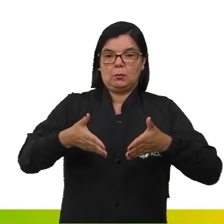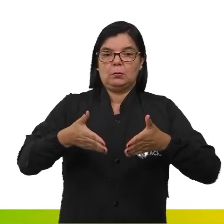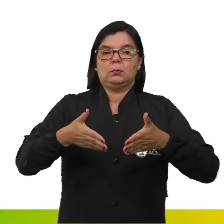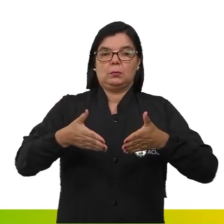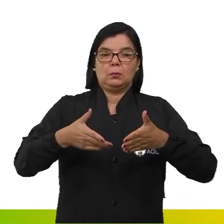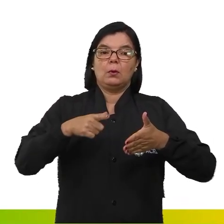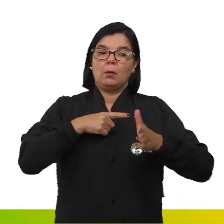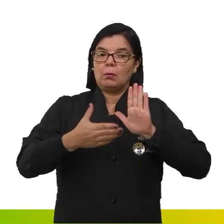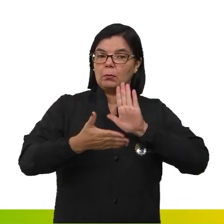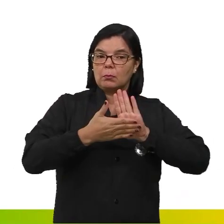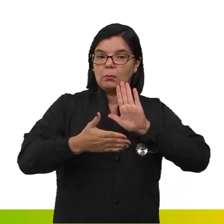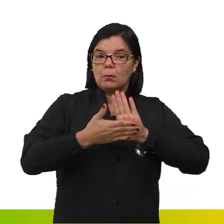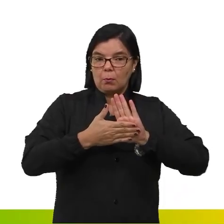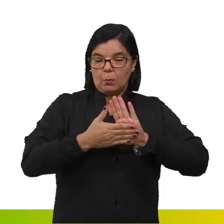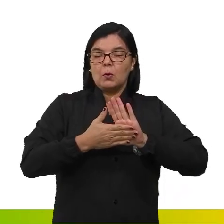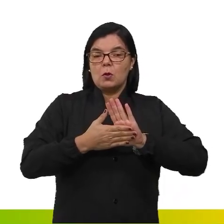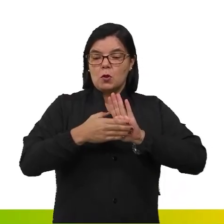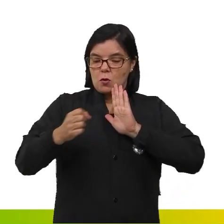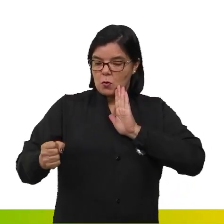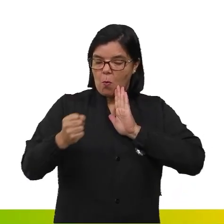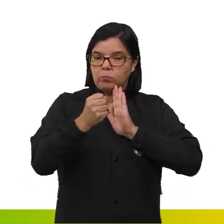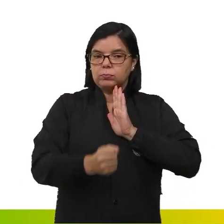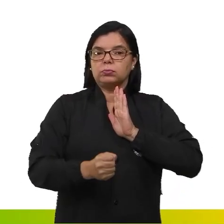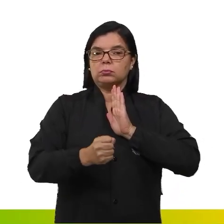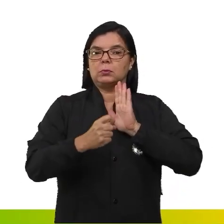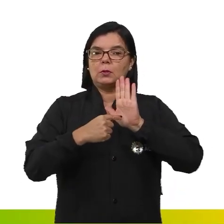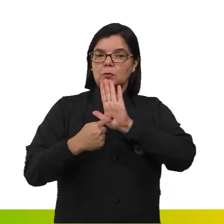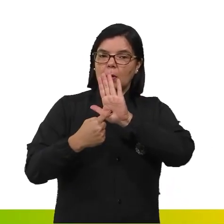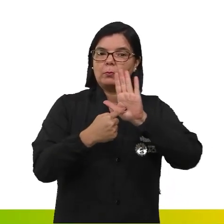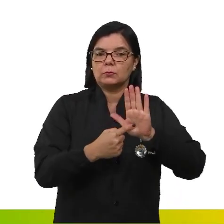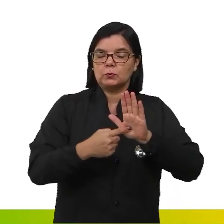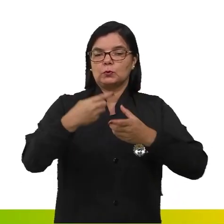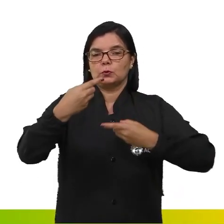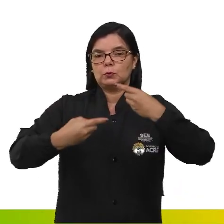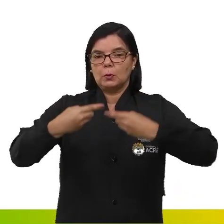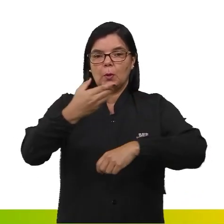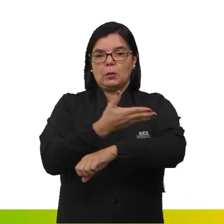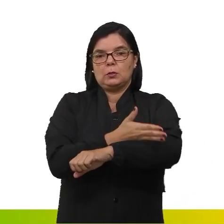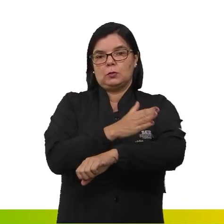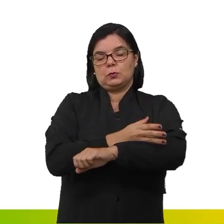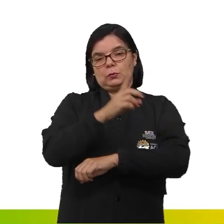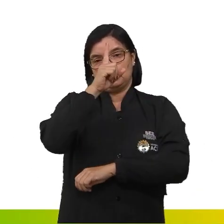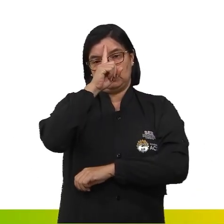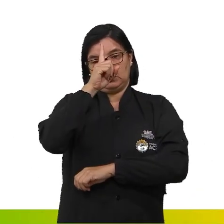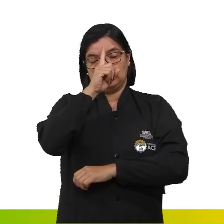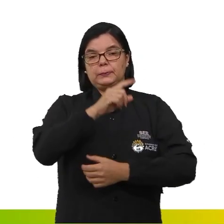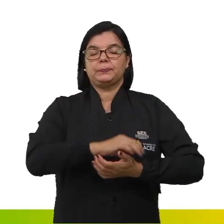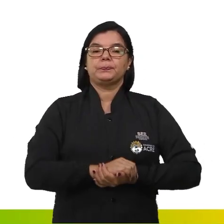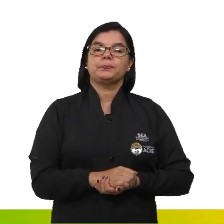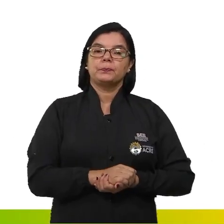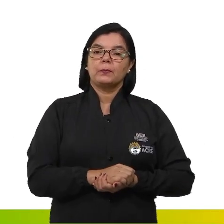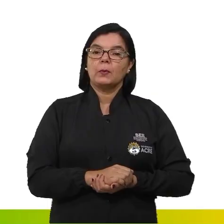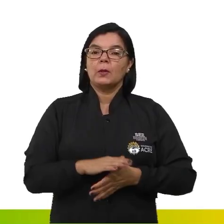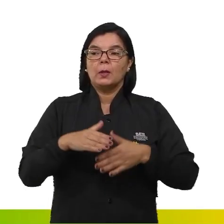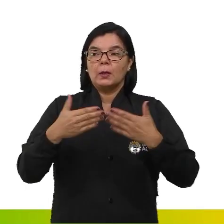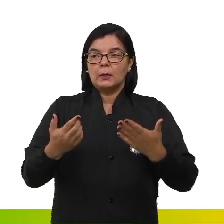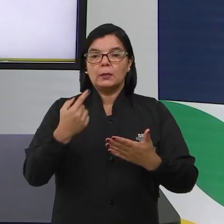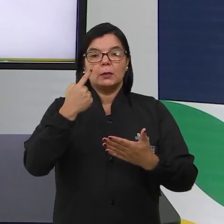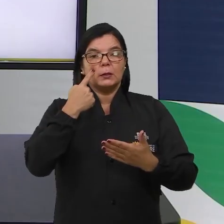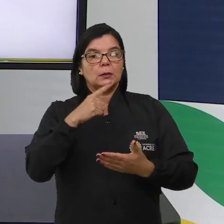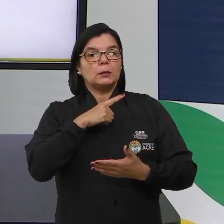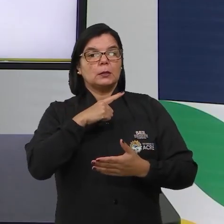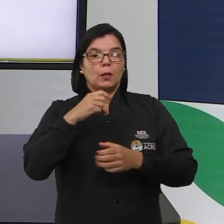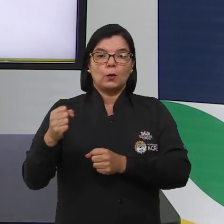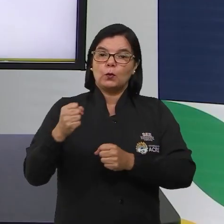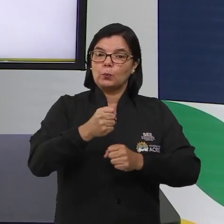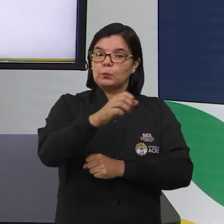e propondo que o poder se exerça através de discursos e práticas cotidianas. Então, a gente tem o